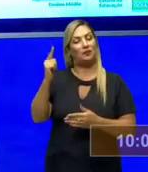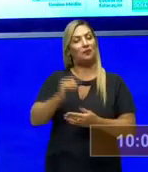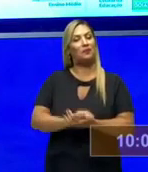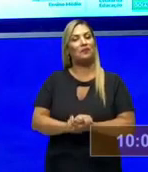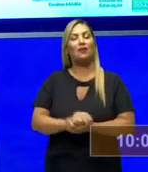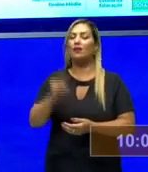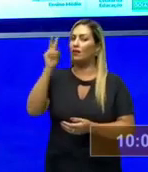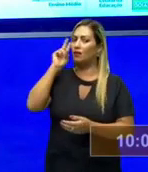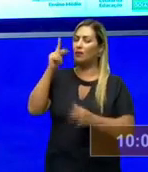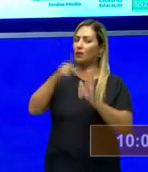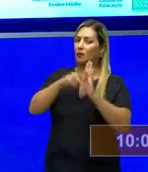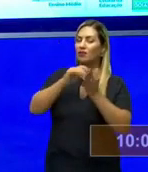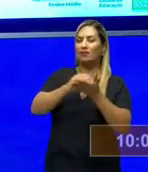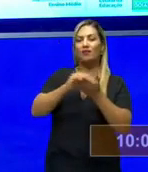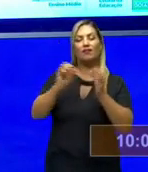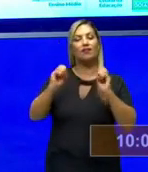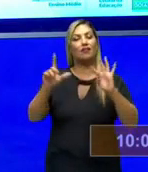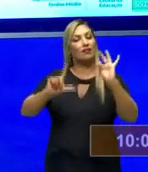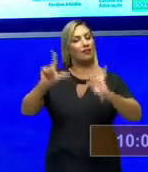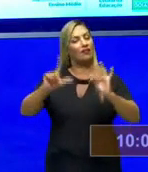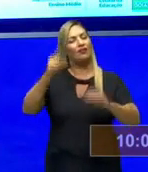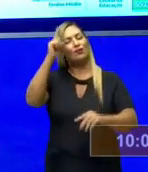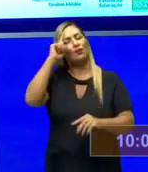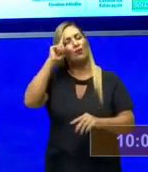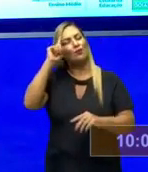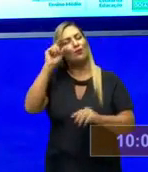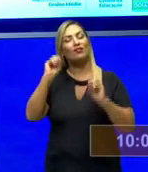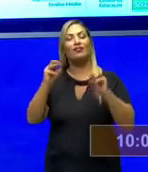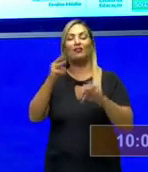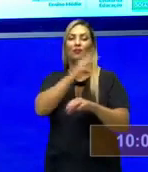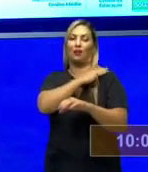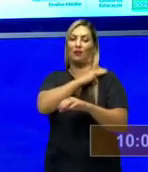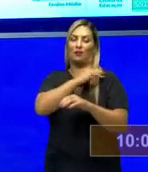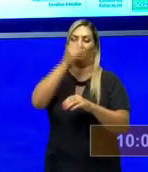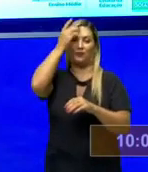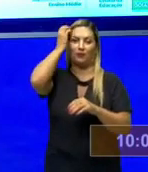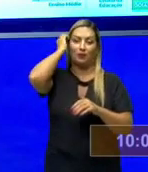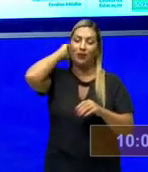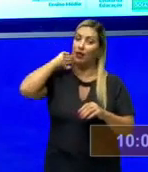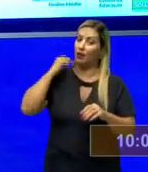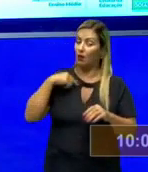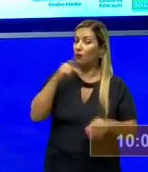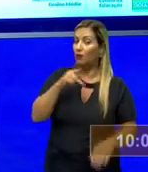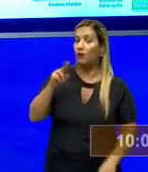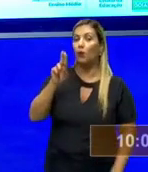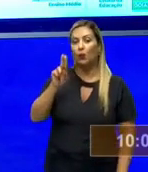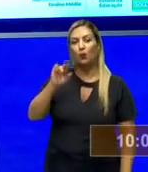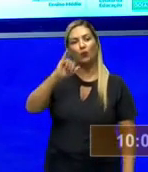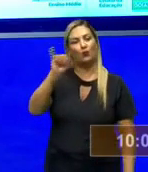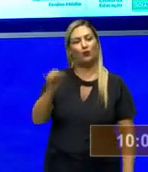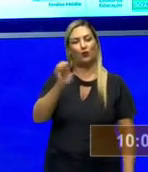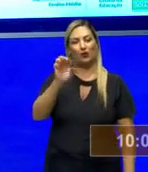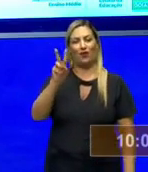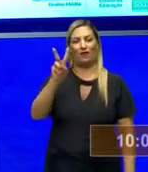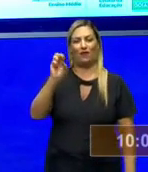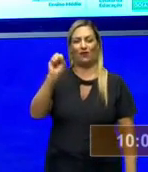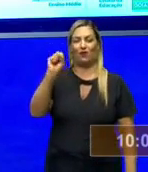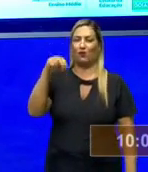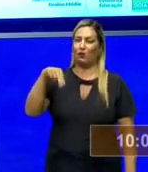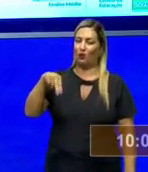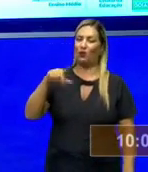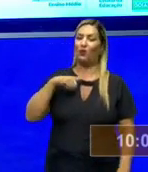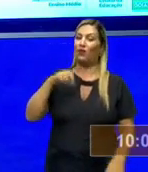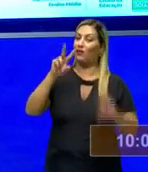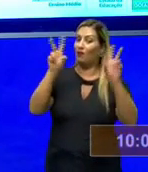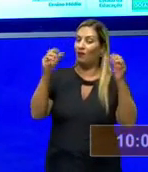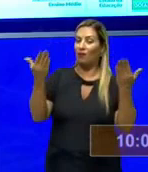Lembrando que esse o projeto cedo criação com aulas para o ensino médio Eu sou professor o Jefferson e o